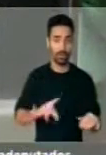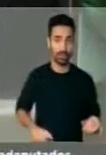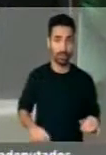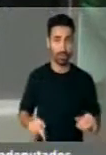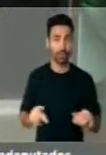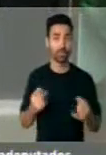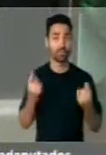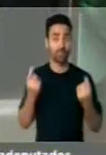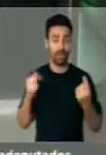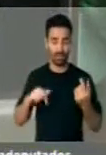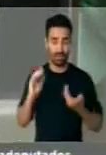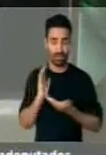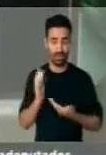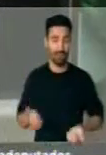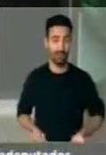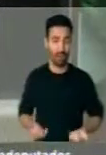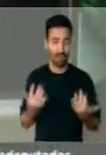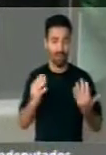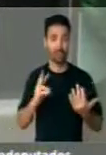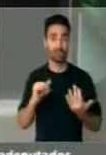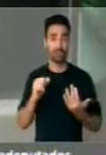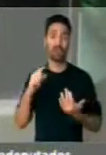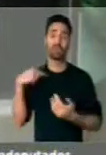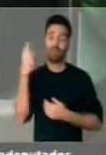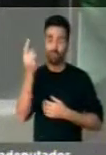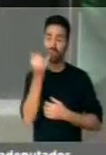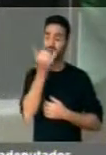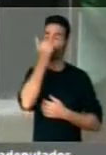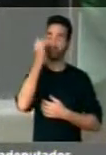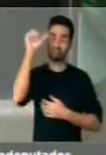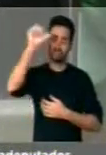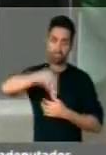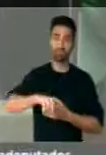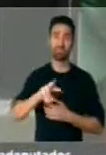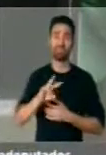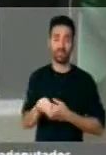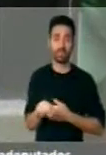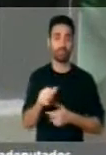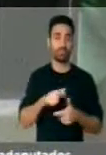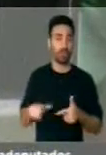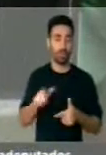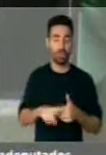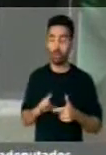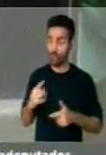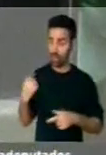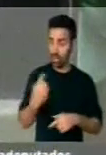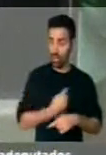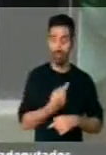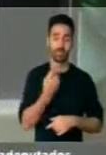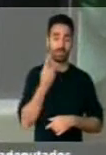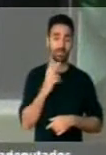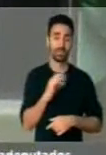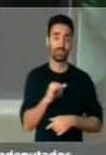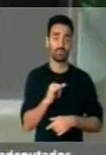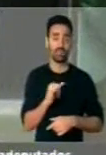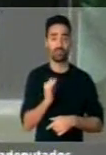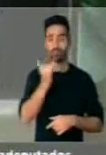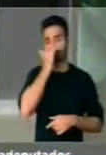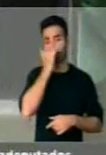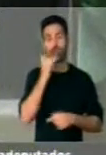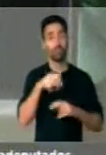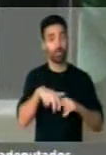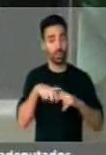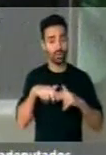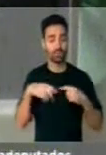dessa Câmara será pago mais à frente. E será pago por todos nós parlamentares. Preocupemo-nos